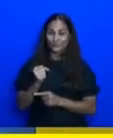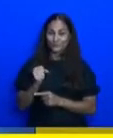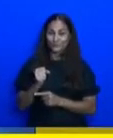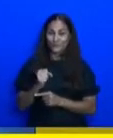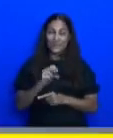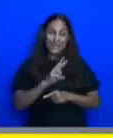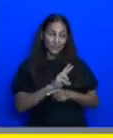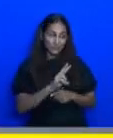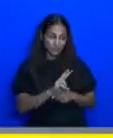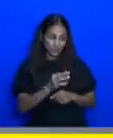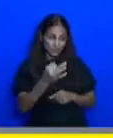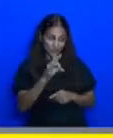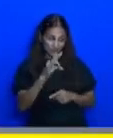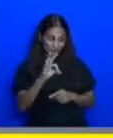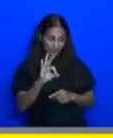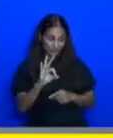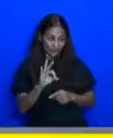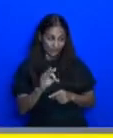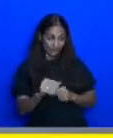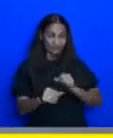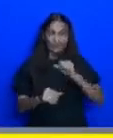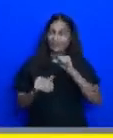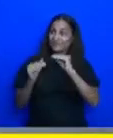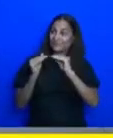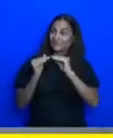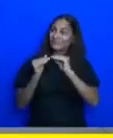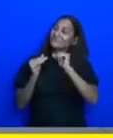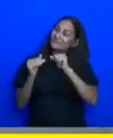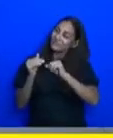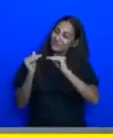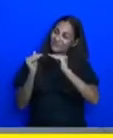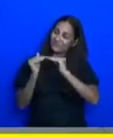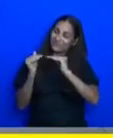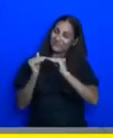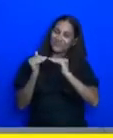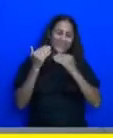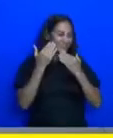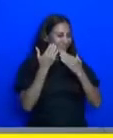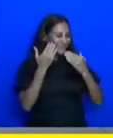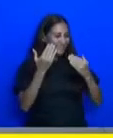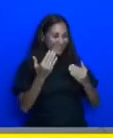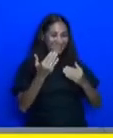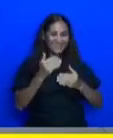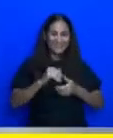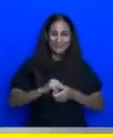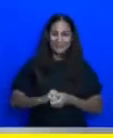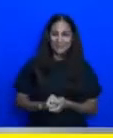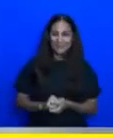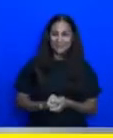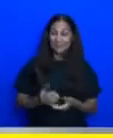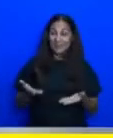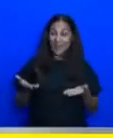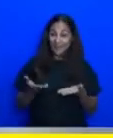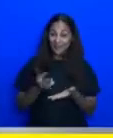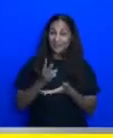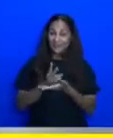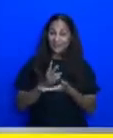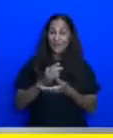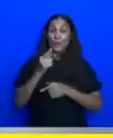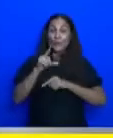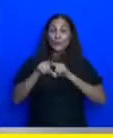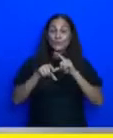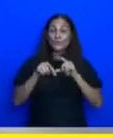68. Auditores, confirmam? Sim, confirmo. Sim, confirmo. Obrigado. Agora passaremos